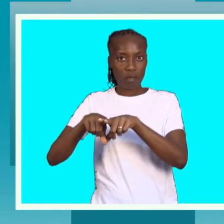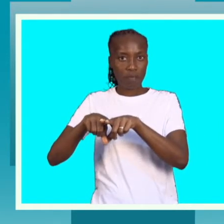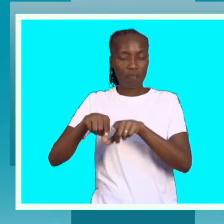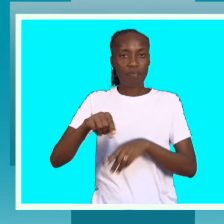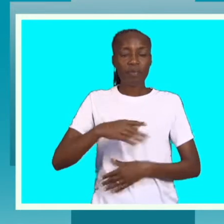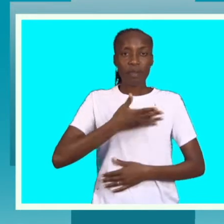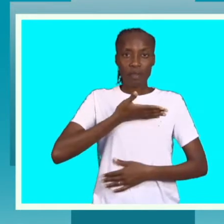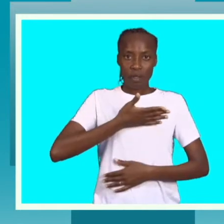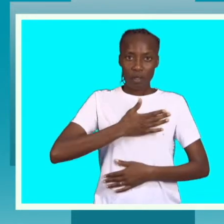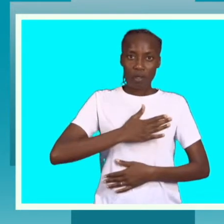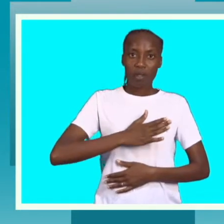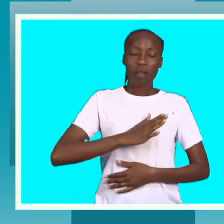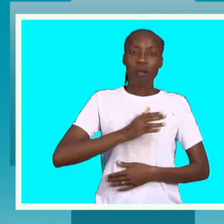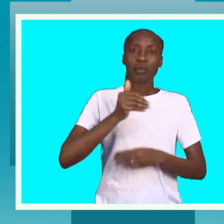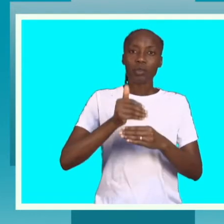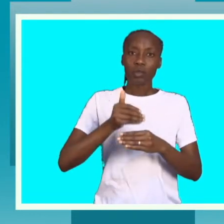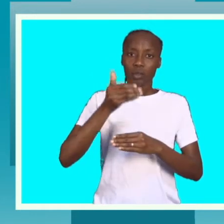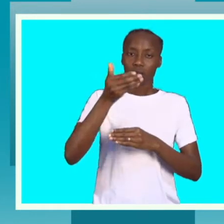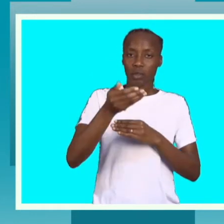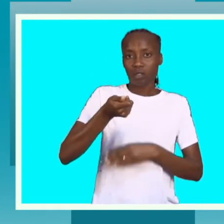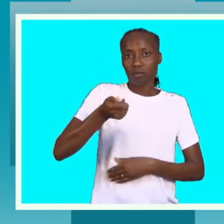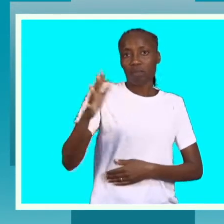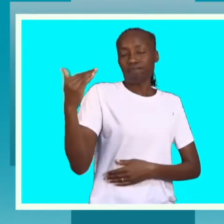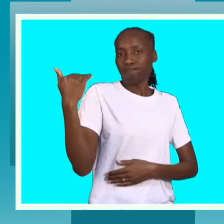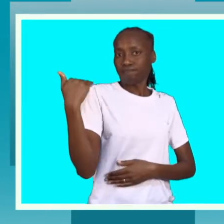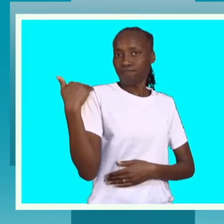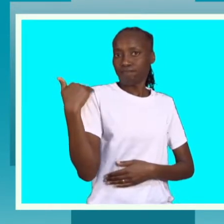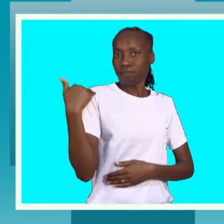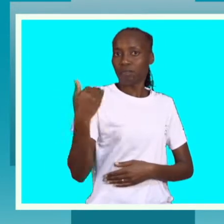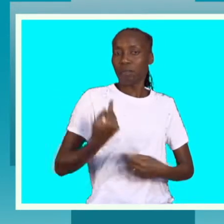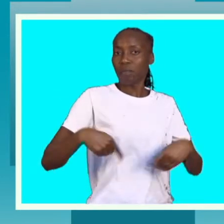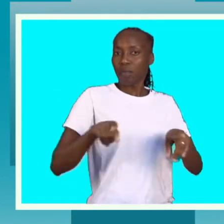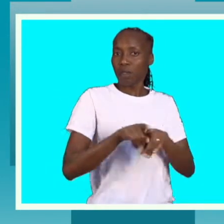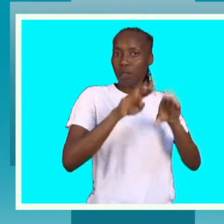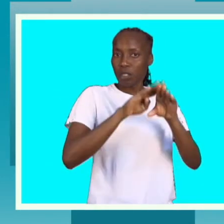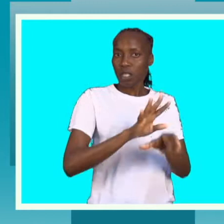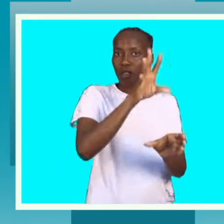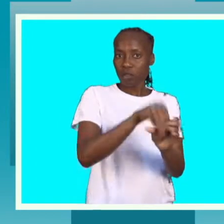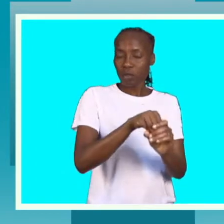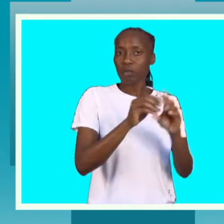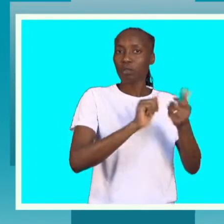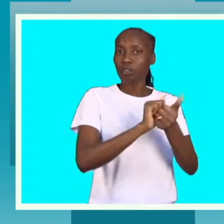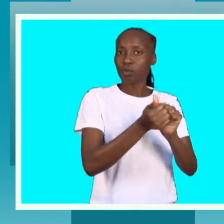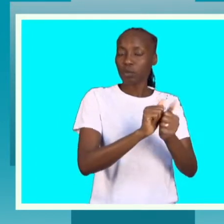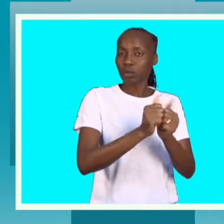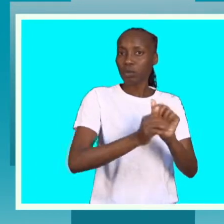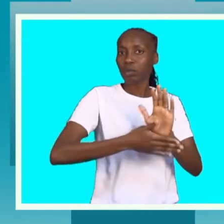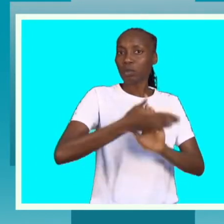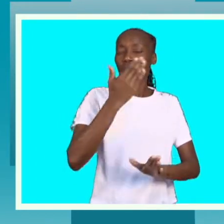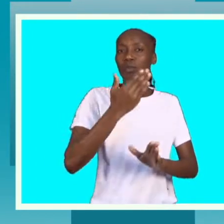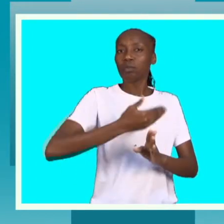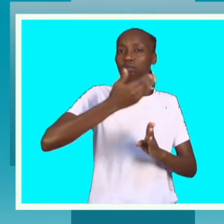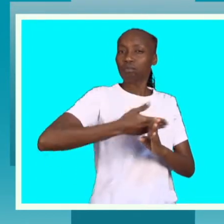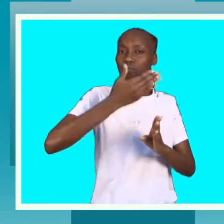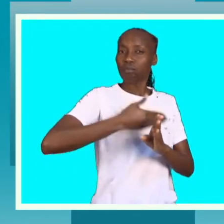houve a necessidade. Depois eles me solicitaram para eu também estar no desporto. Daí, comecei a participar, a